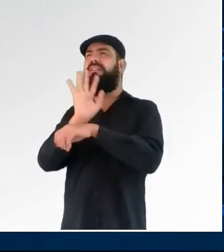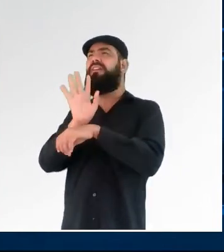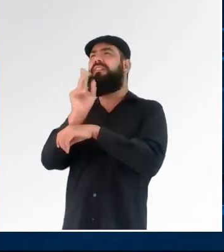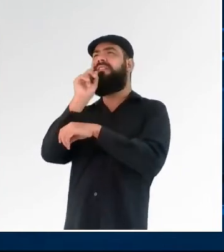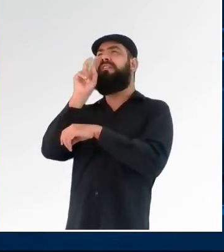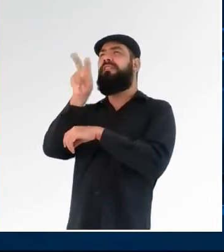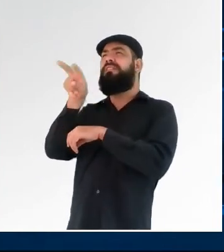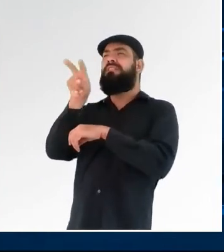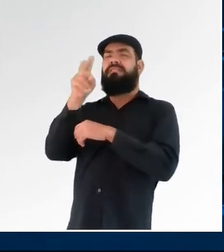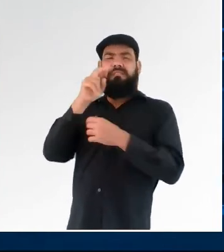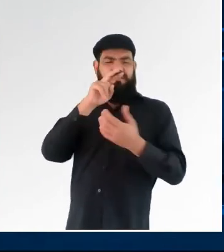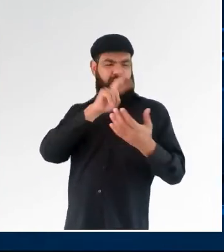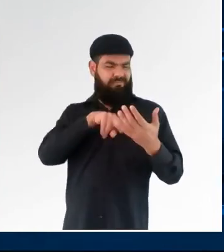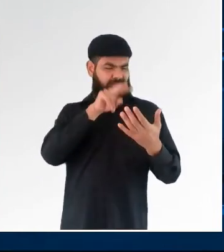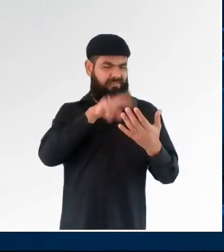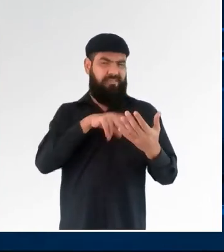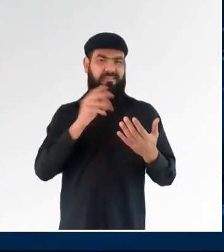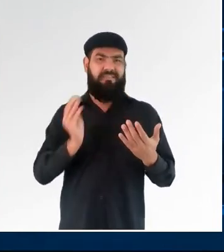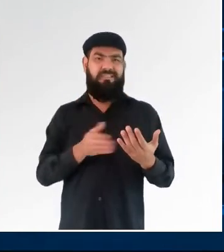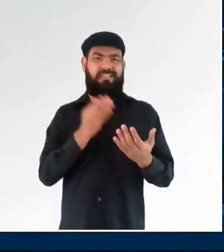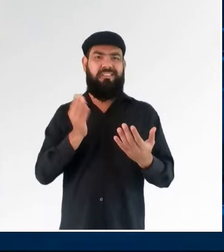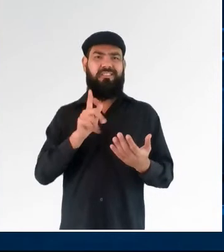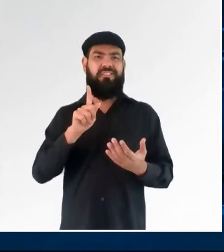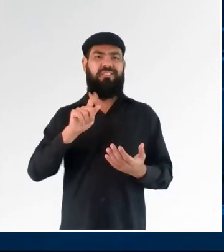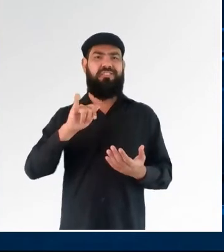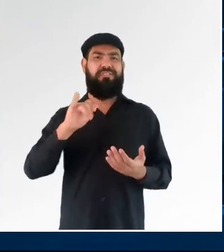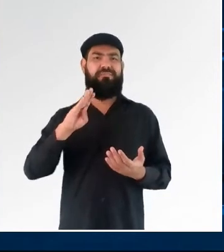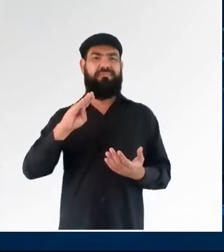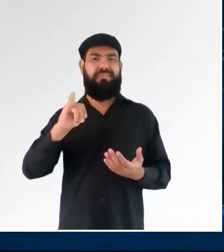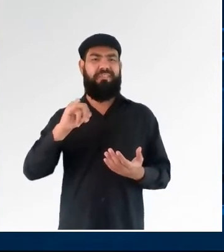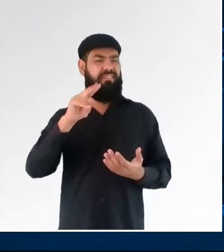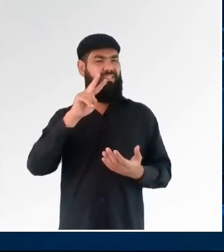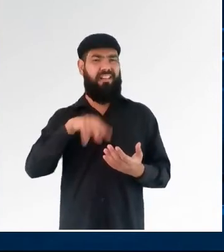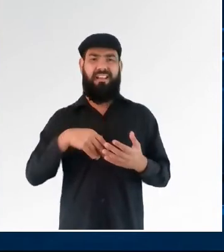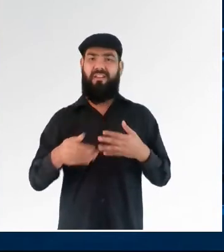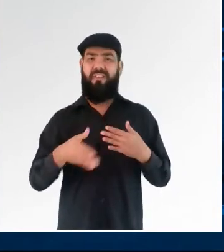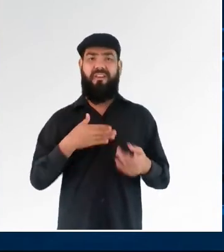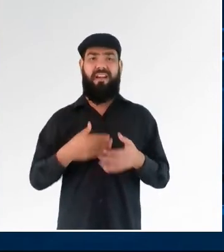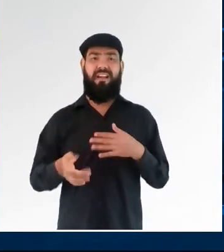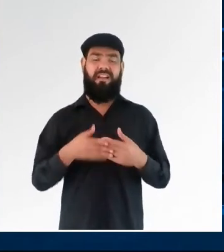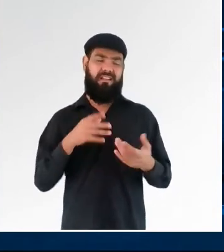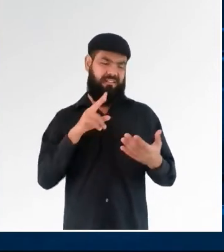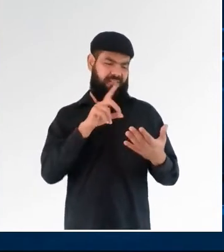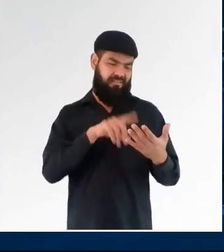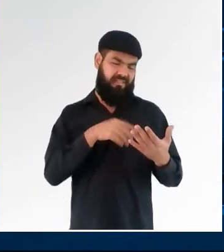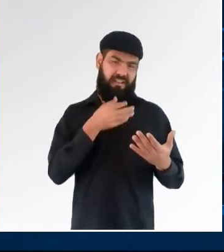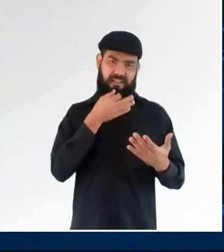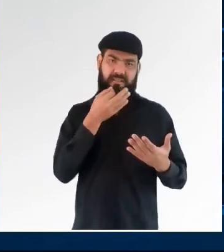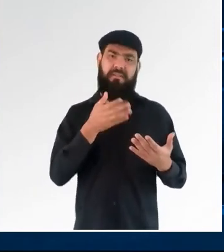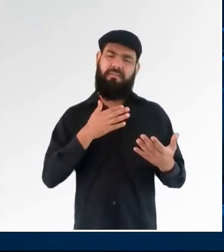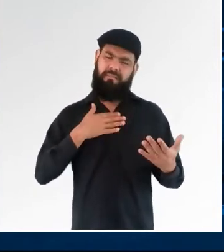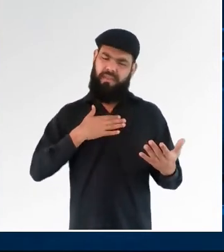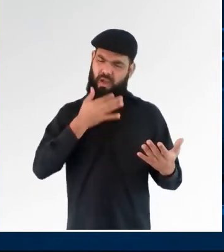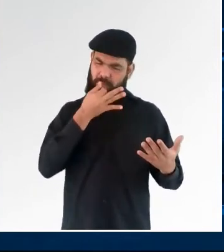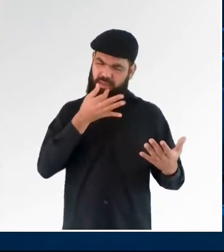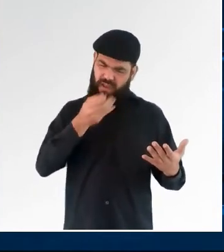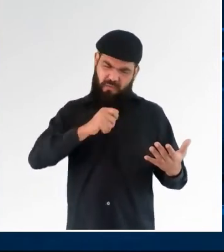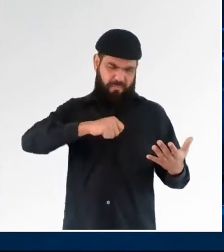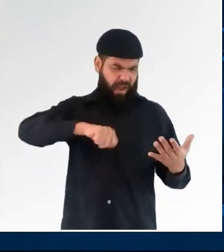aquele gibi, ele vai ler uma obra qualquer e vai fazer considerações pessoais, né? O autor